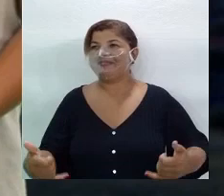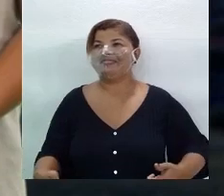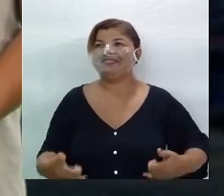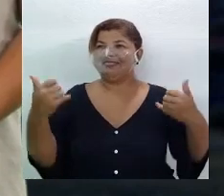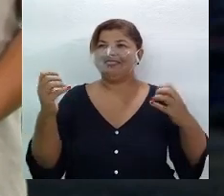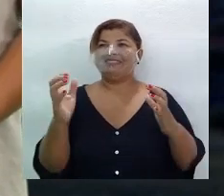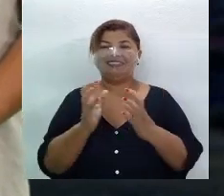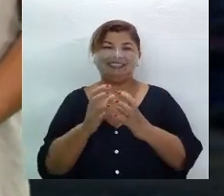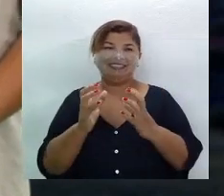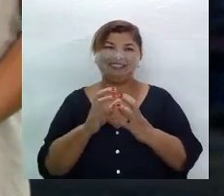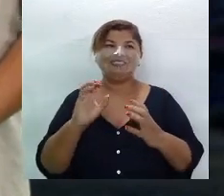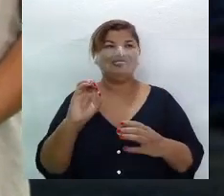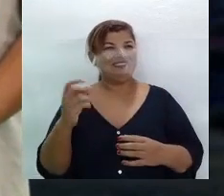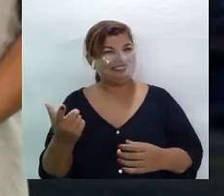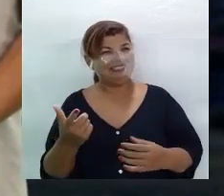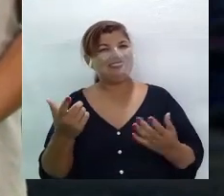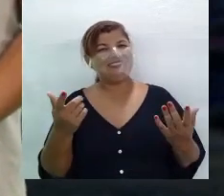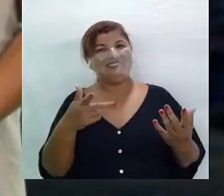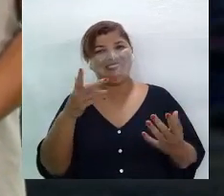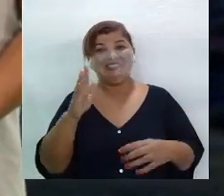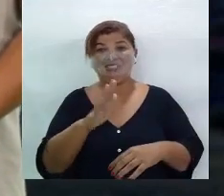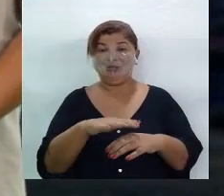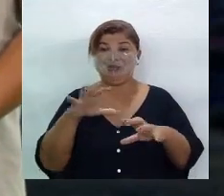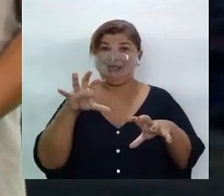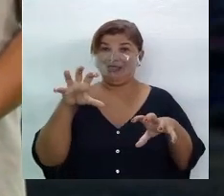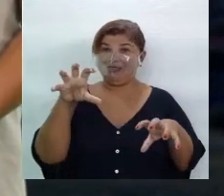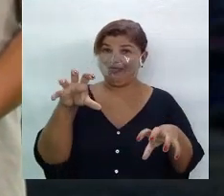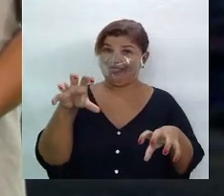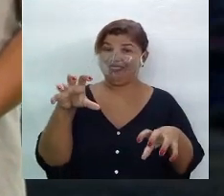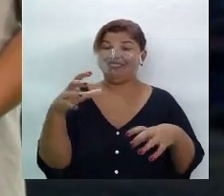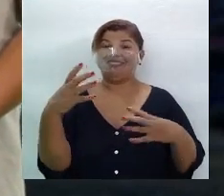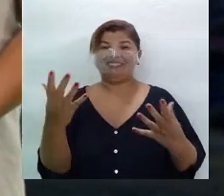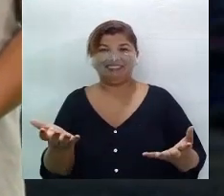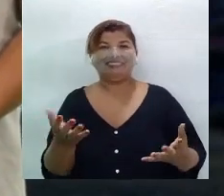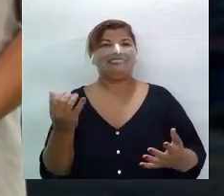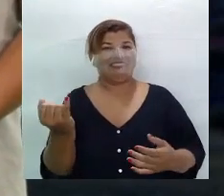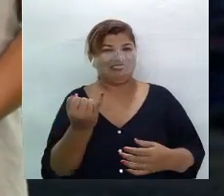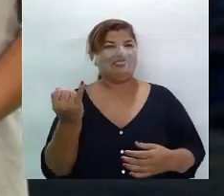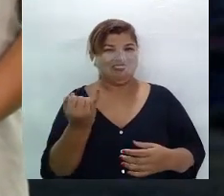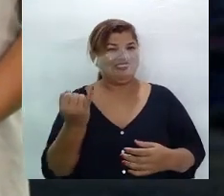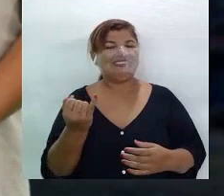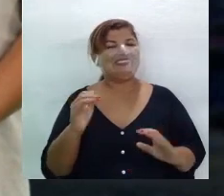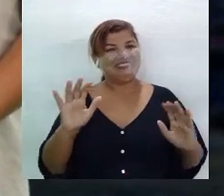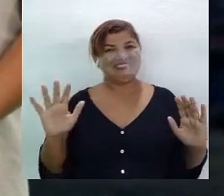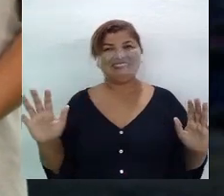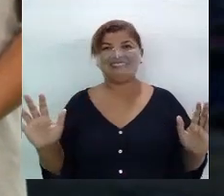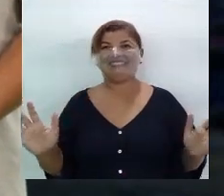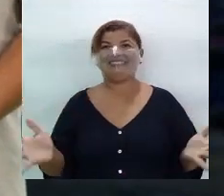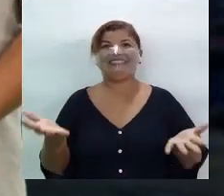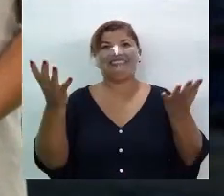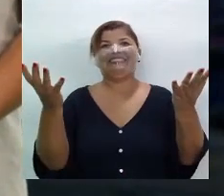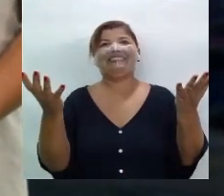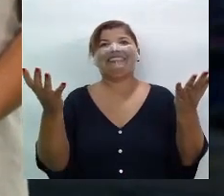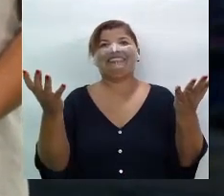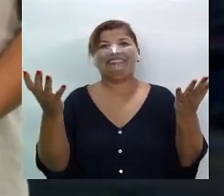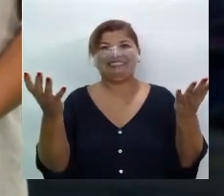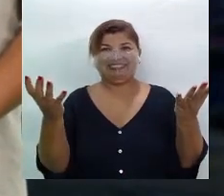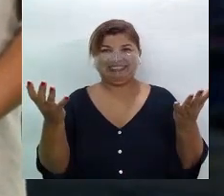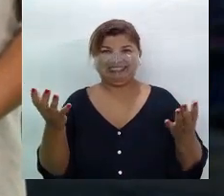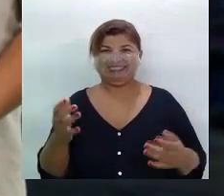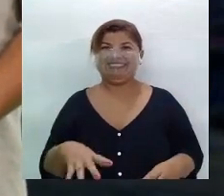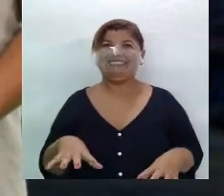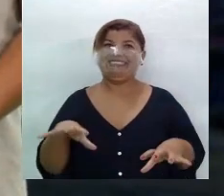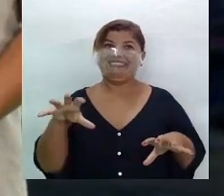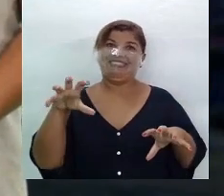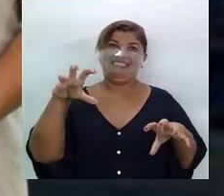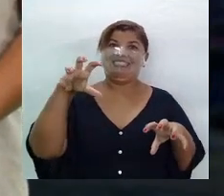do Recife e Olinda, falar sobre assombrações, deve estar havendo uma celebração dos malassombros aí